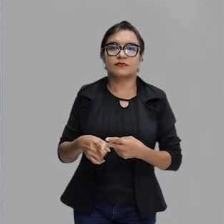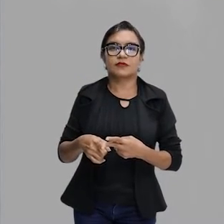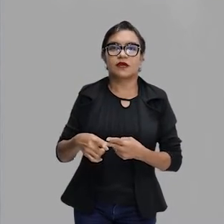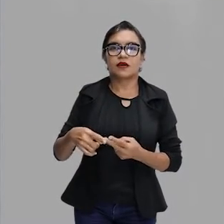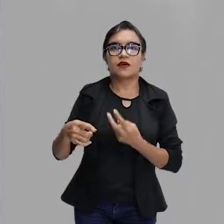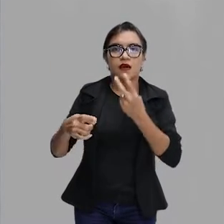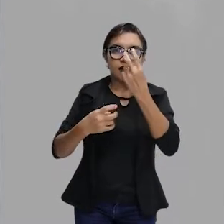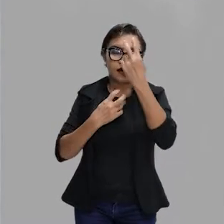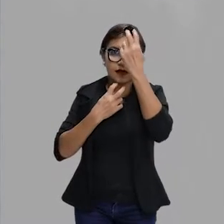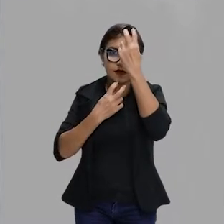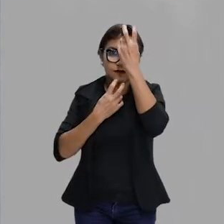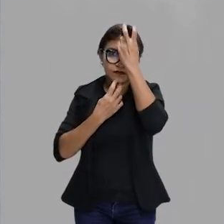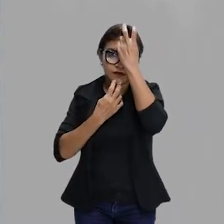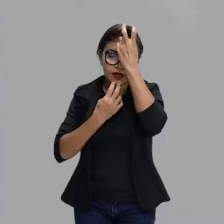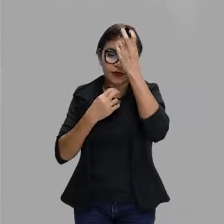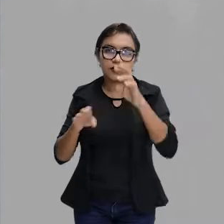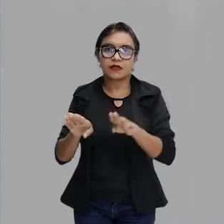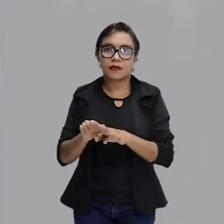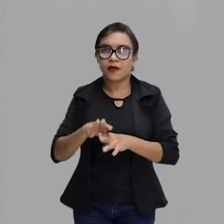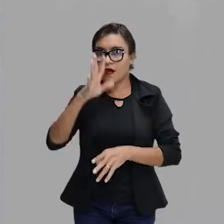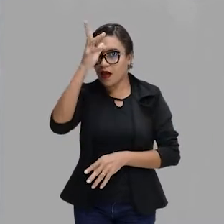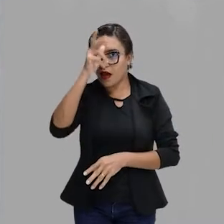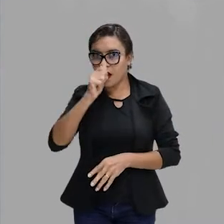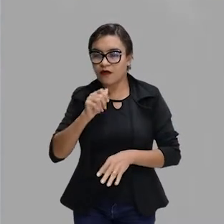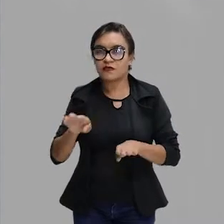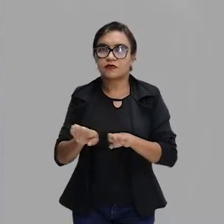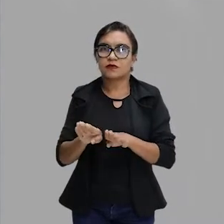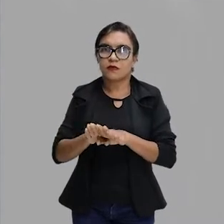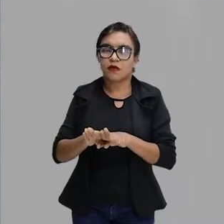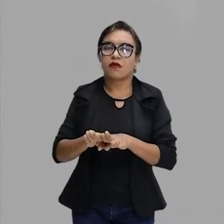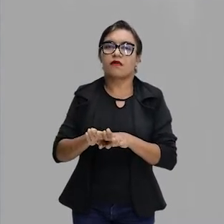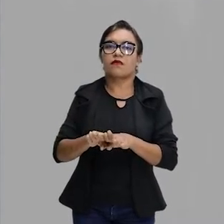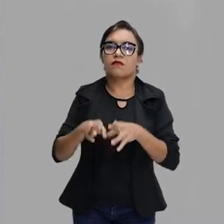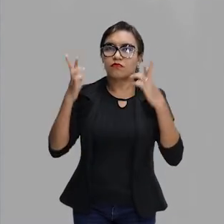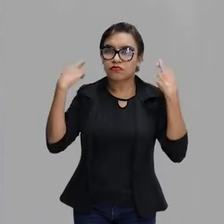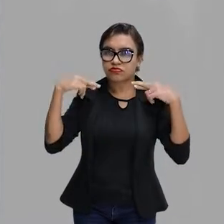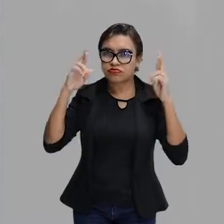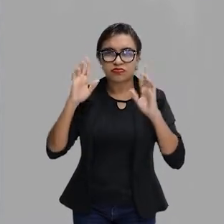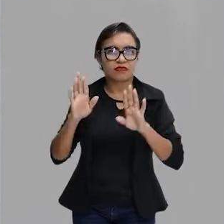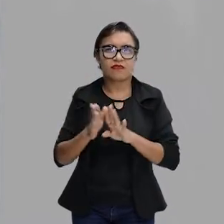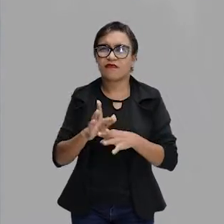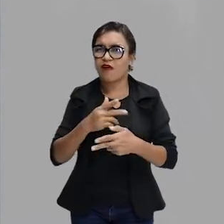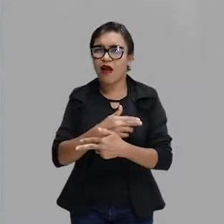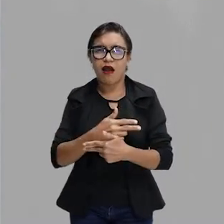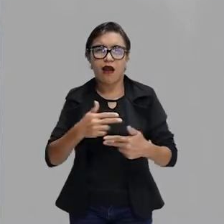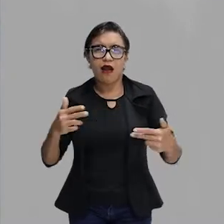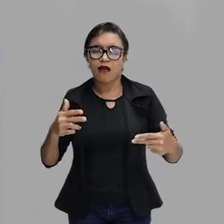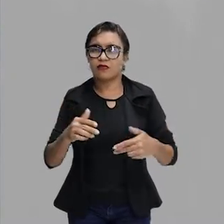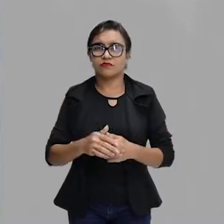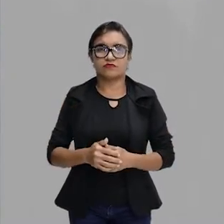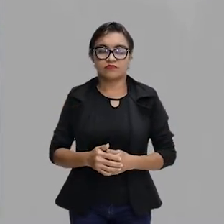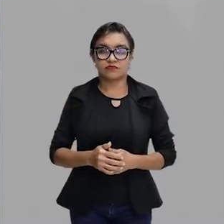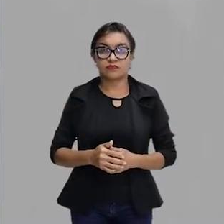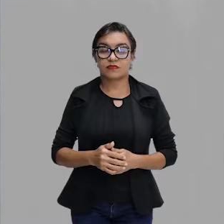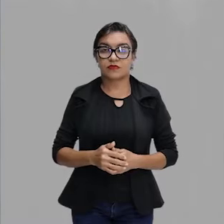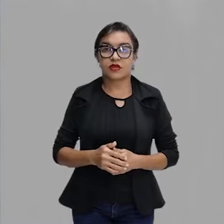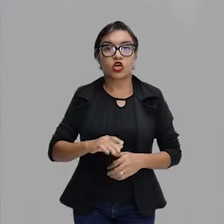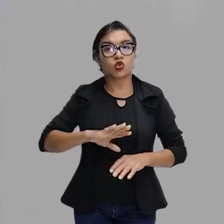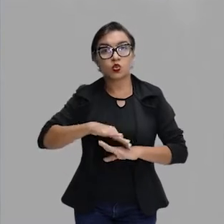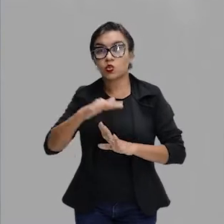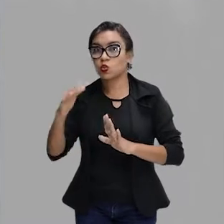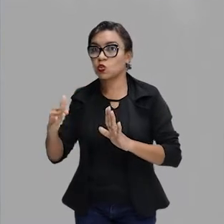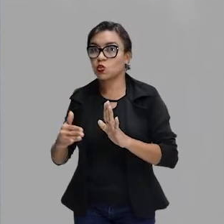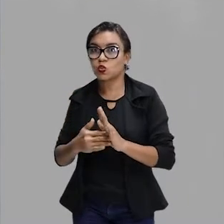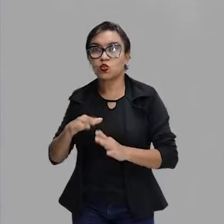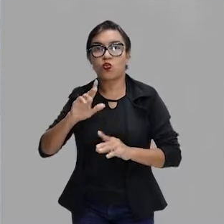caprinos, né, criação de aves, equinos, abelhas, né, produção de mel, peixes. Tudo isso, galera, é pecuária, tá certo?